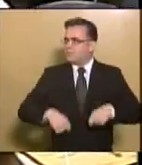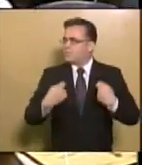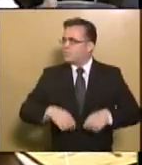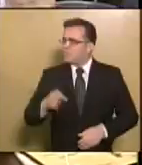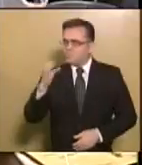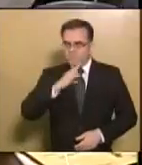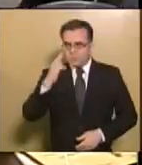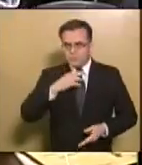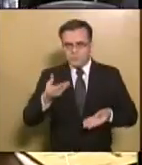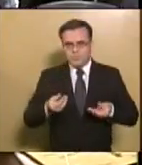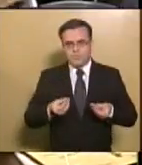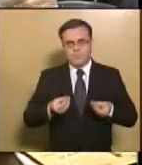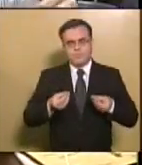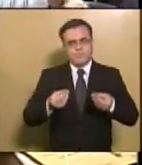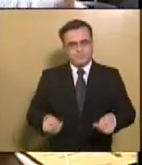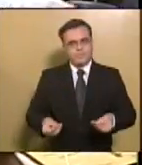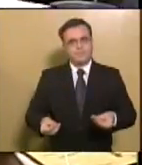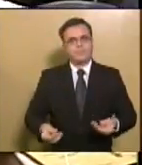imediata,